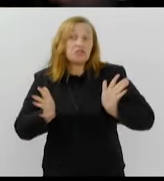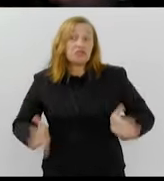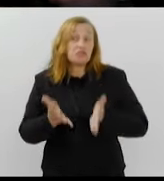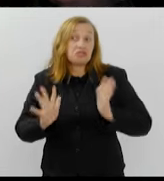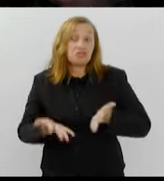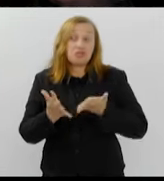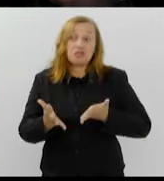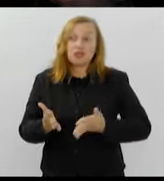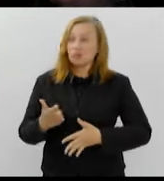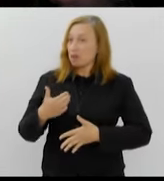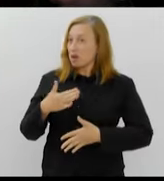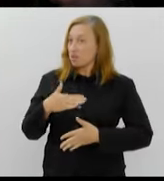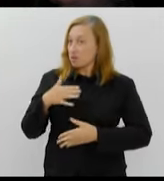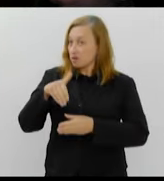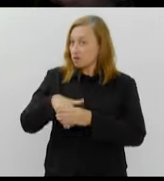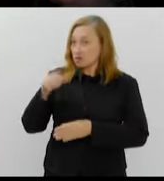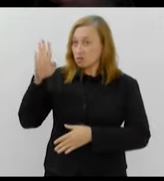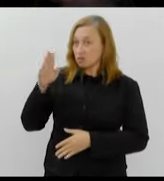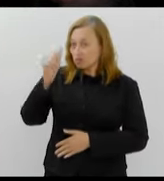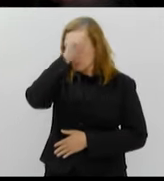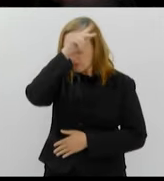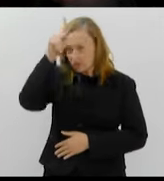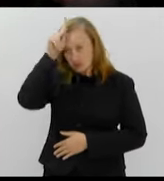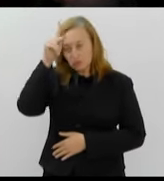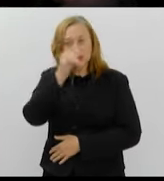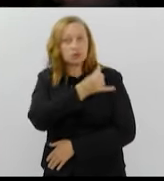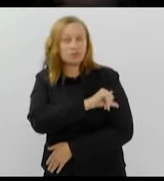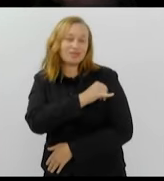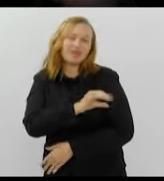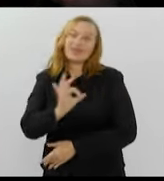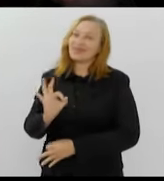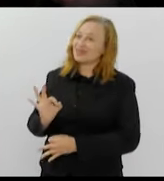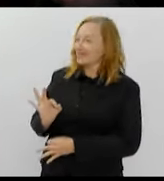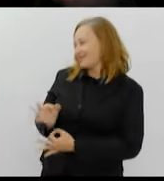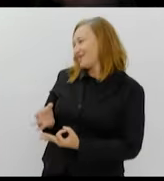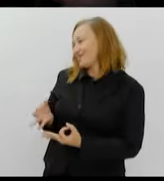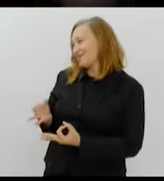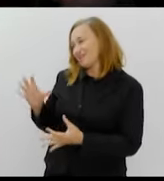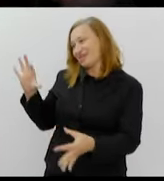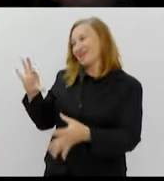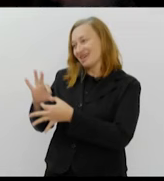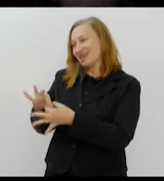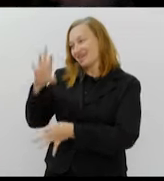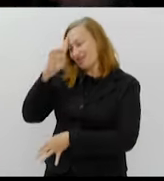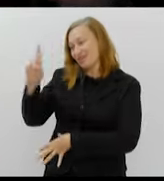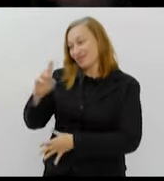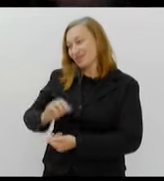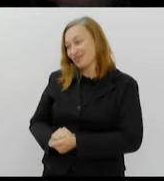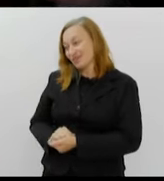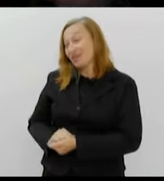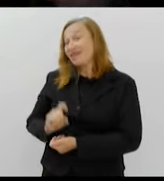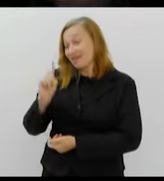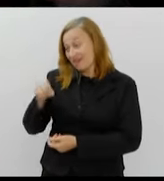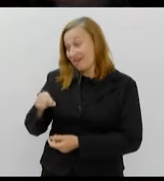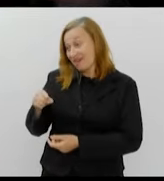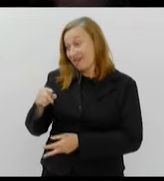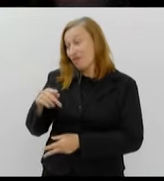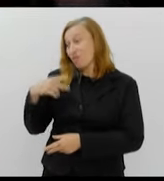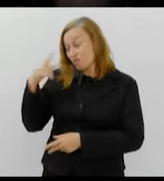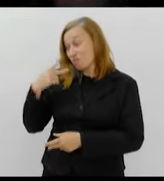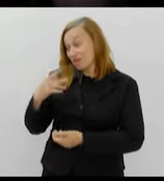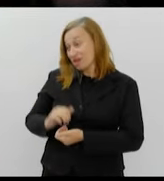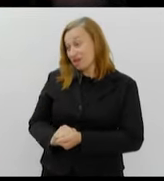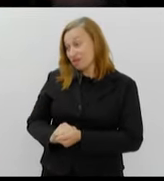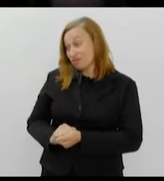pela minha candidatura a Prefeitura do Rio de Janeiro que obviamente tá intrinsecamente ligada a vossa excelência que é o líder político desse processo o